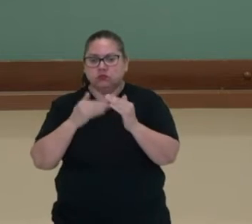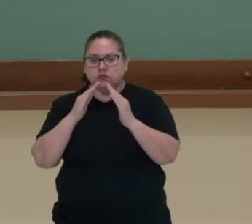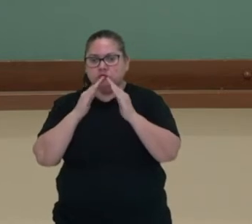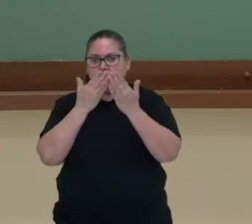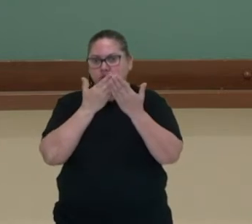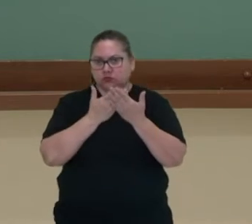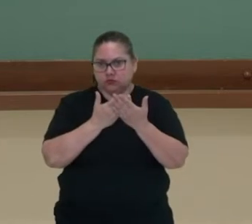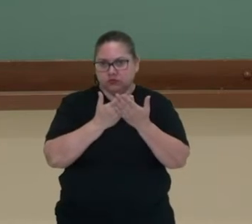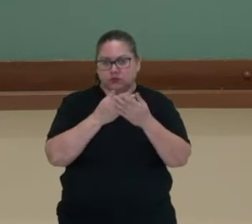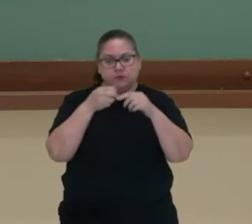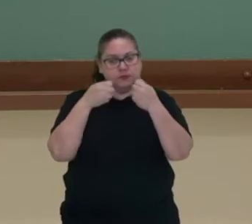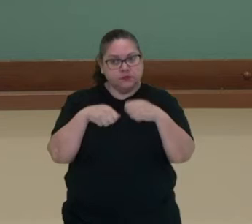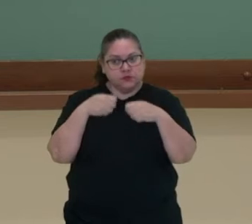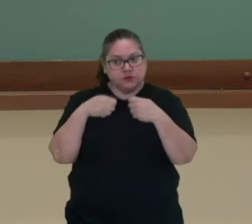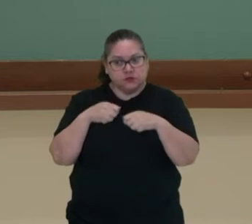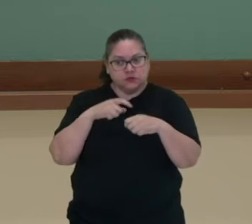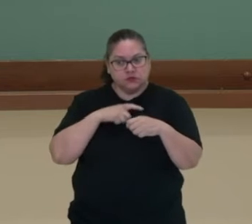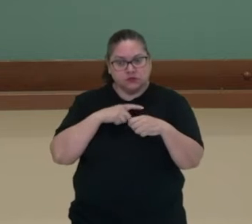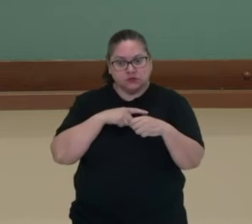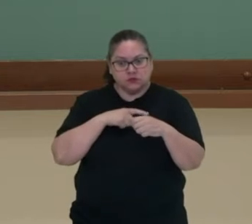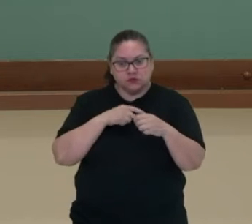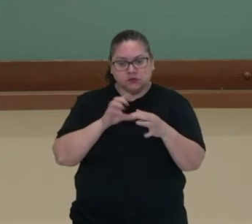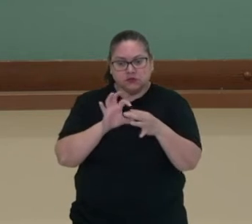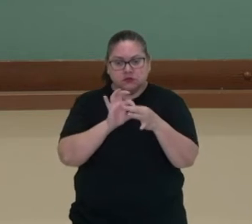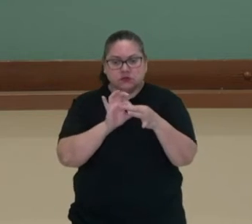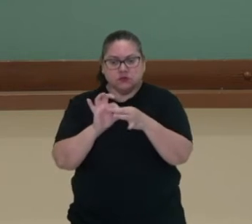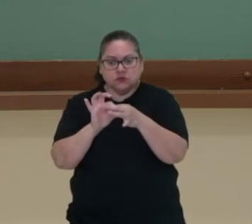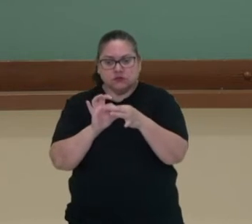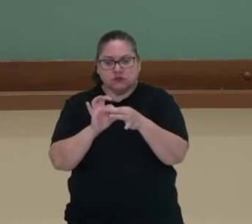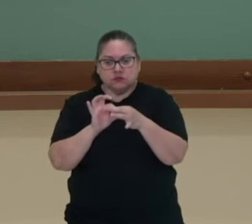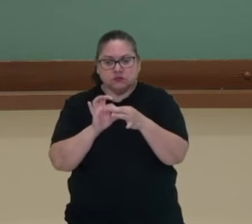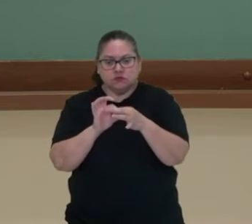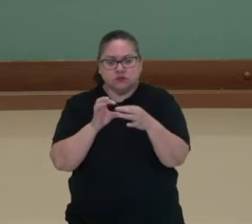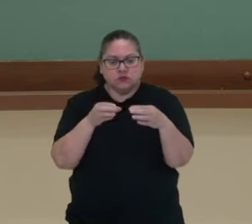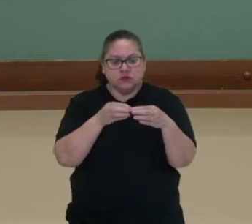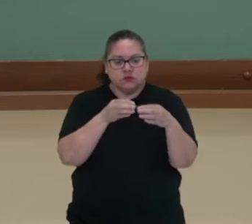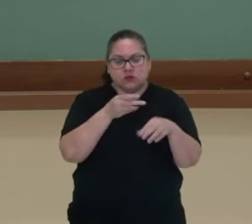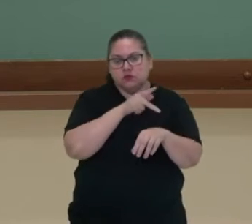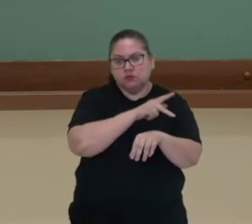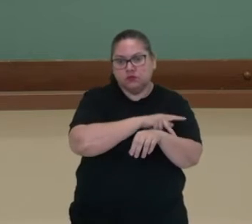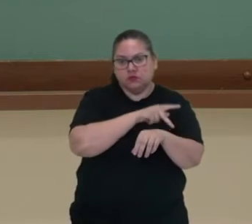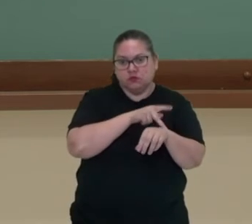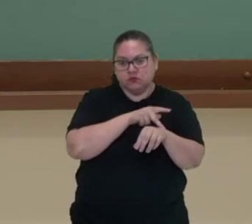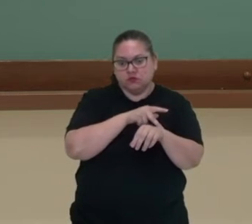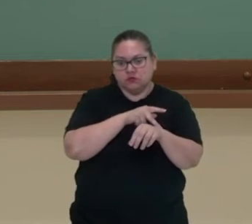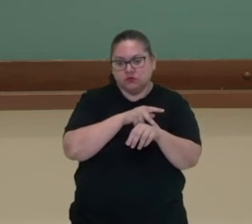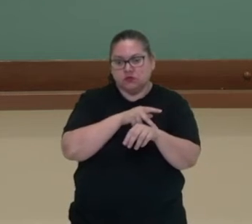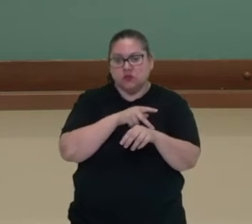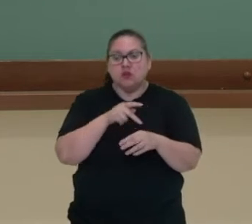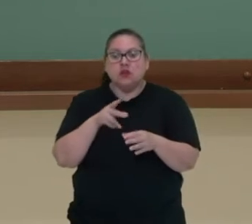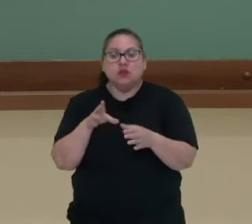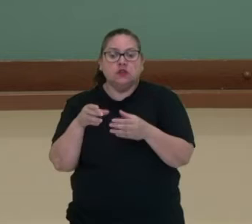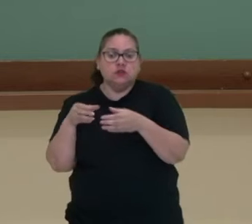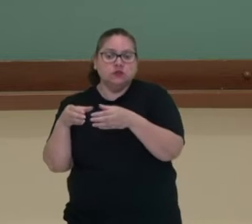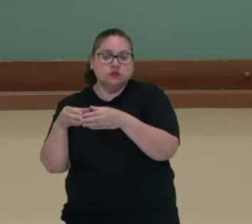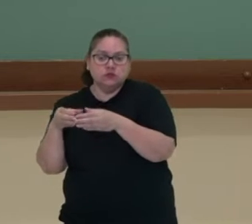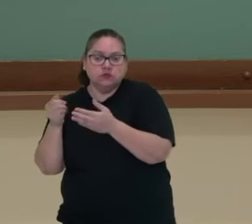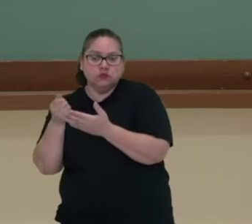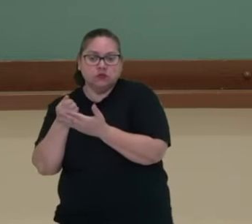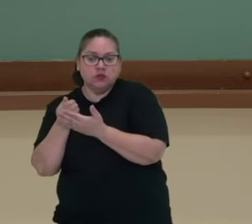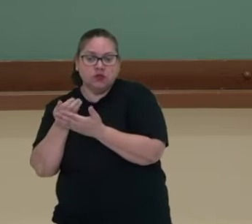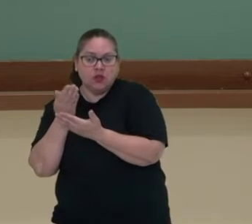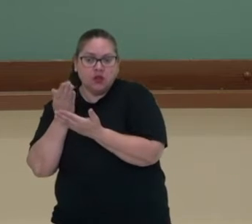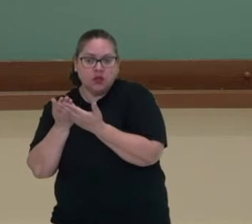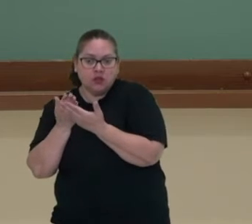colégio, a gente precisa ter esse elo entre a equipe pedagógica, a equipe docente, a nossa equipe gestora com